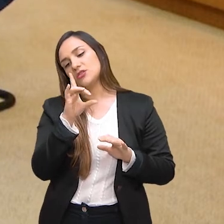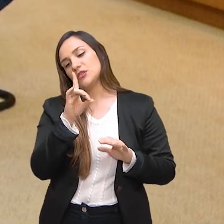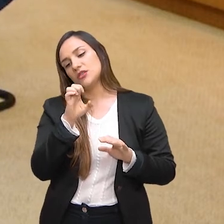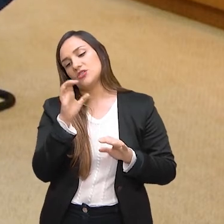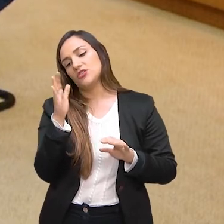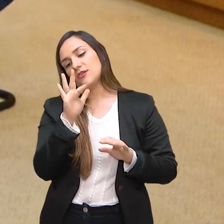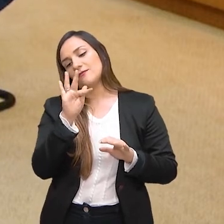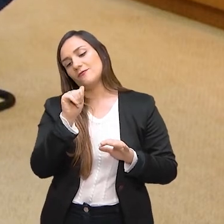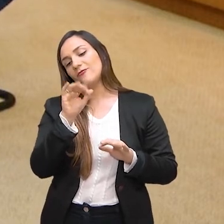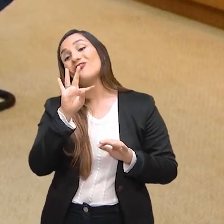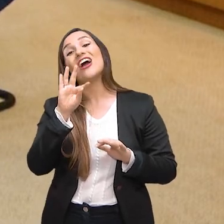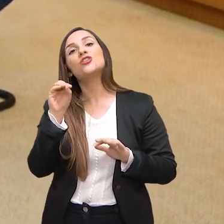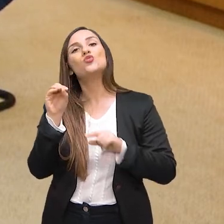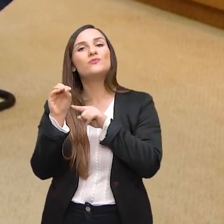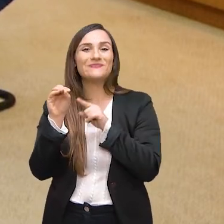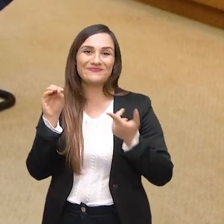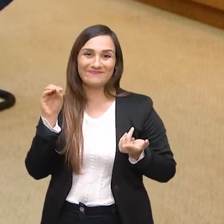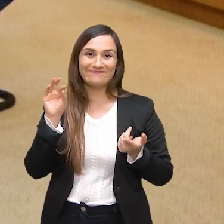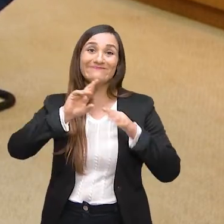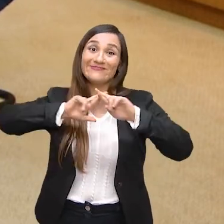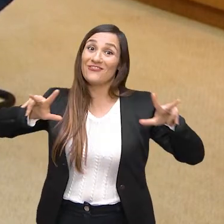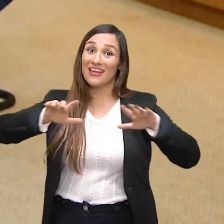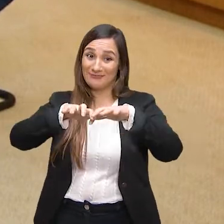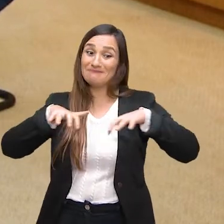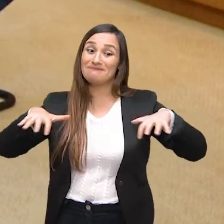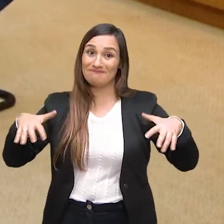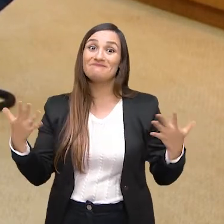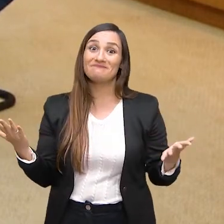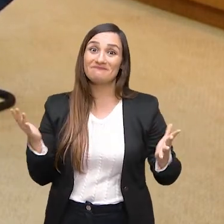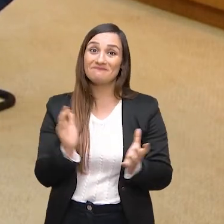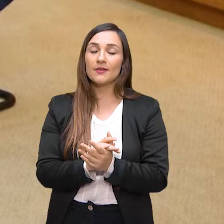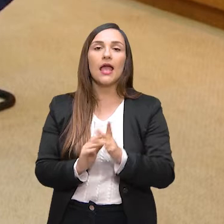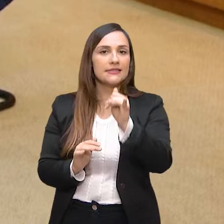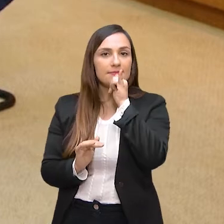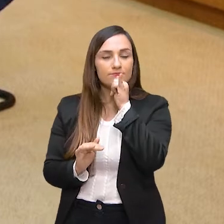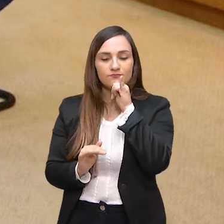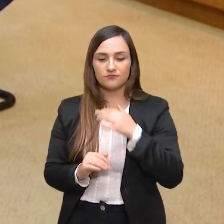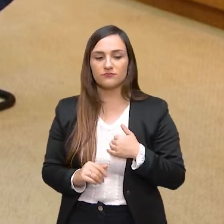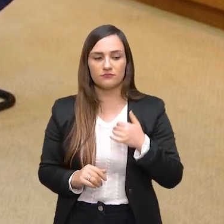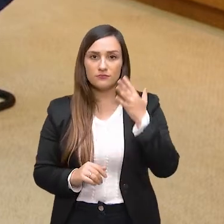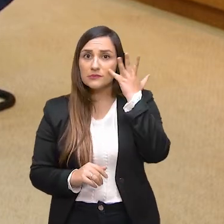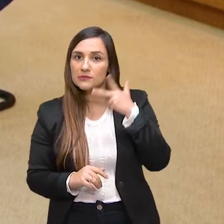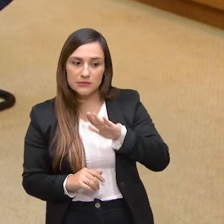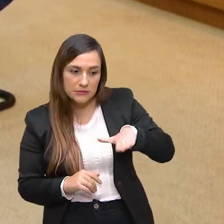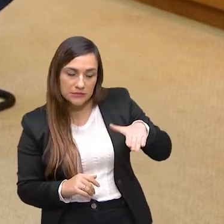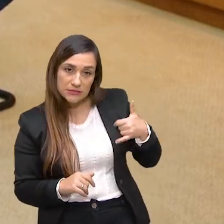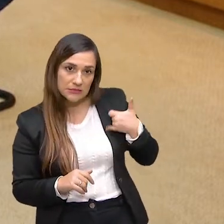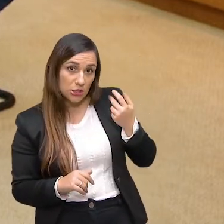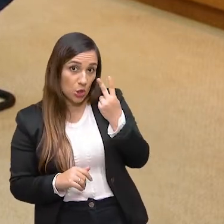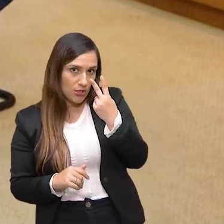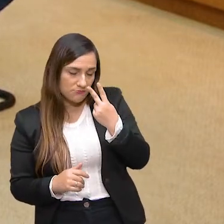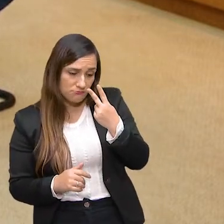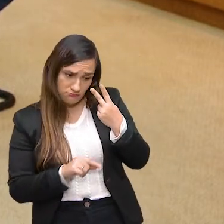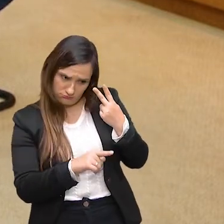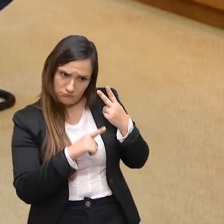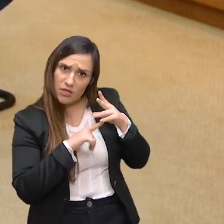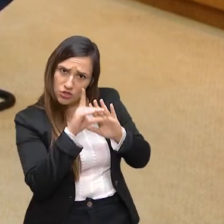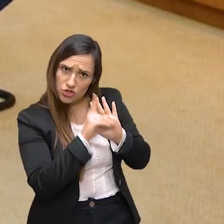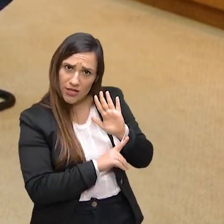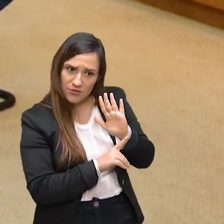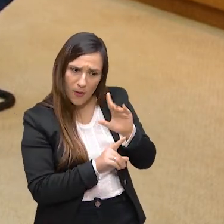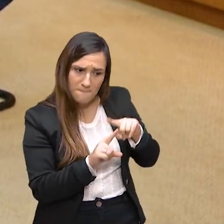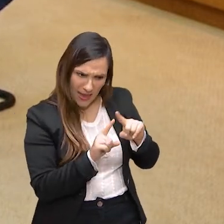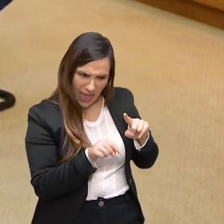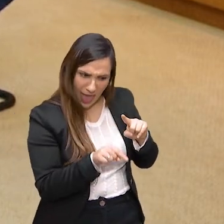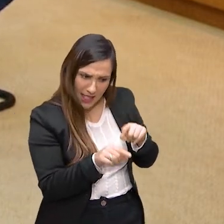direito e capacidade de fato. Então, uma criança de 2 anos, ela pode adquirir direitos, mas ela